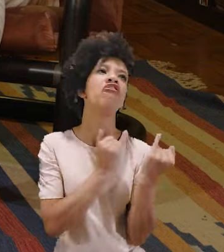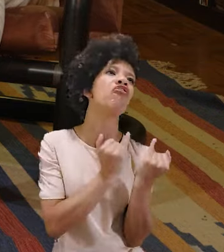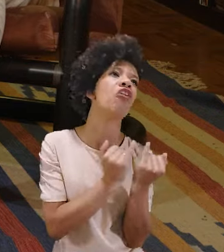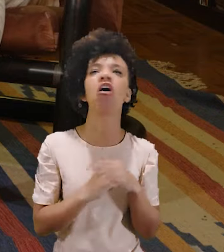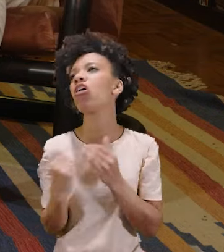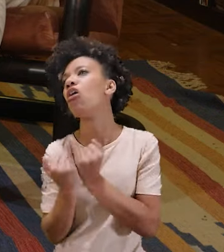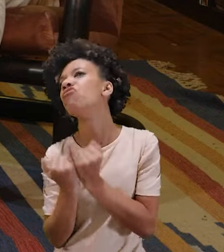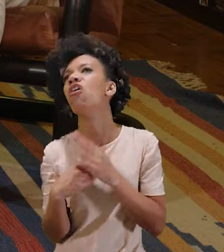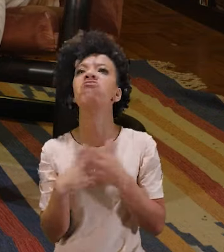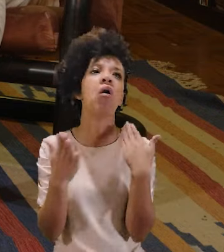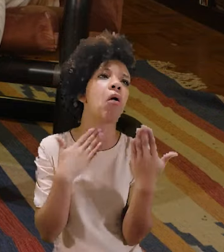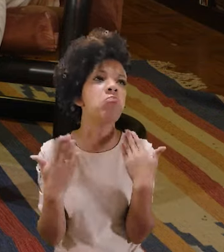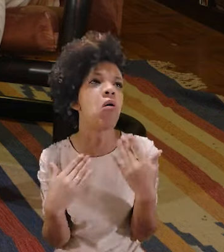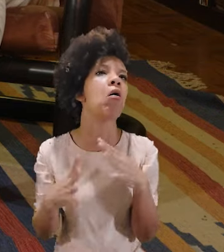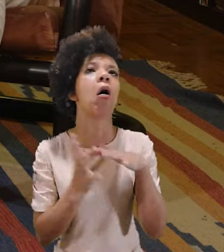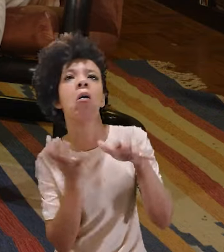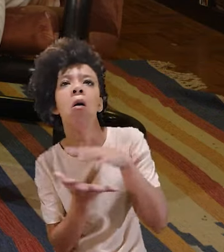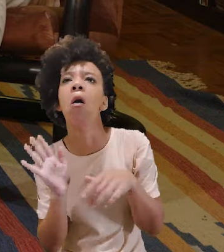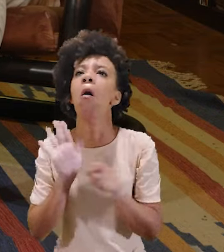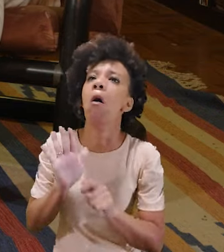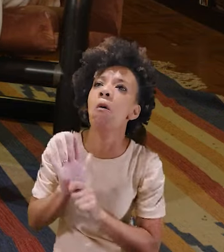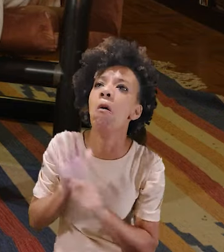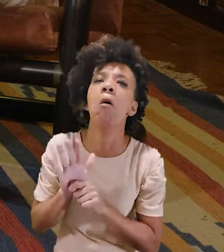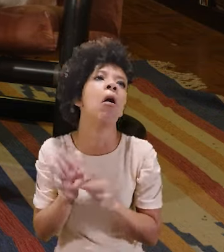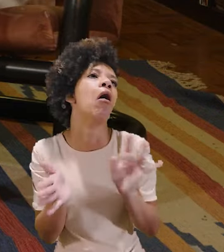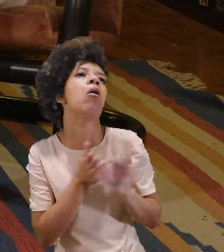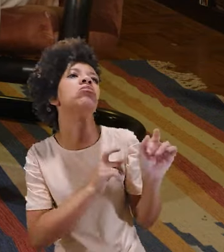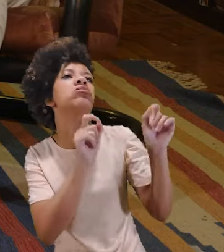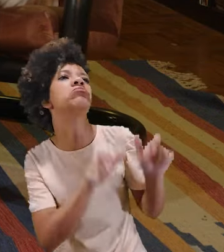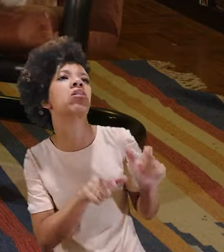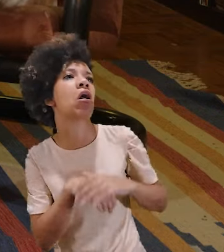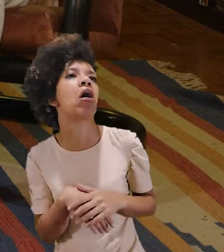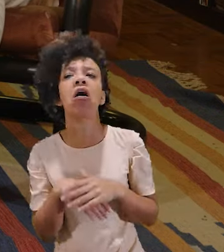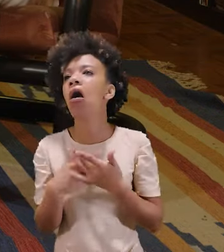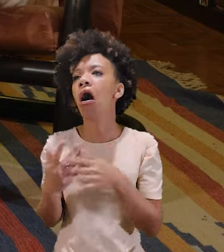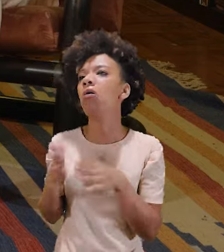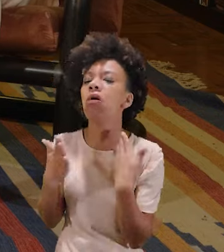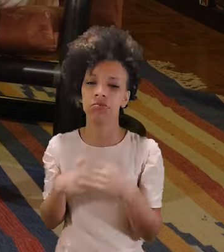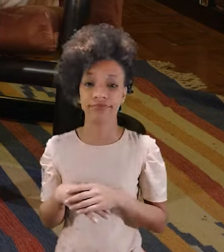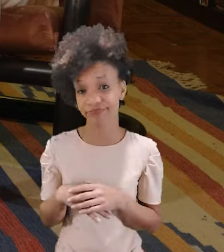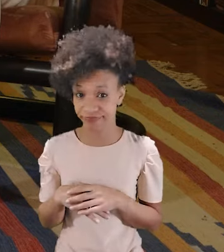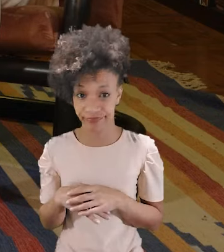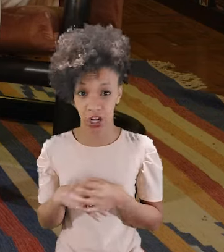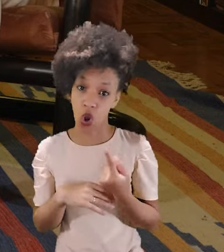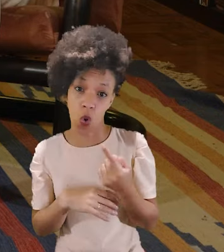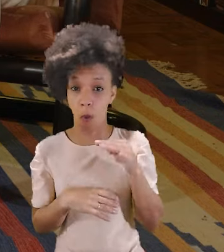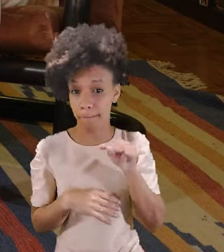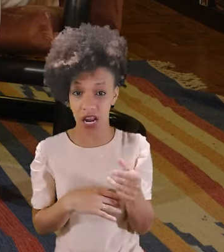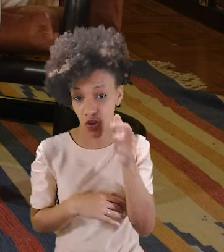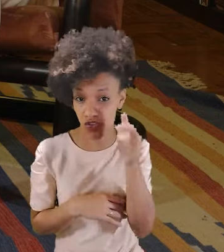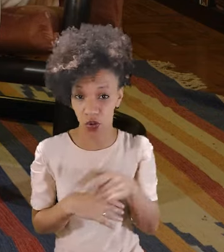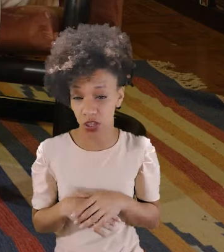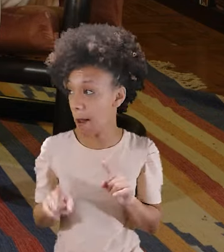Fulano falou mal de não sei que uma cura odeio não sei que o dinheiro me dá um milhão